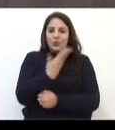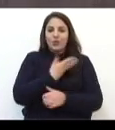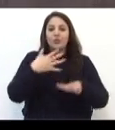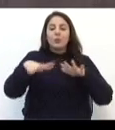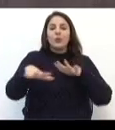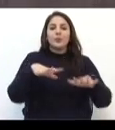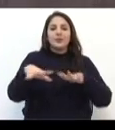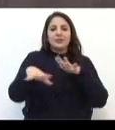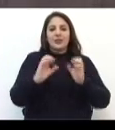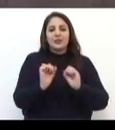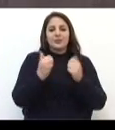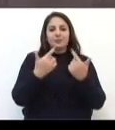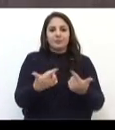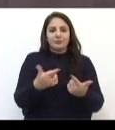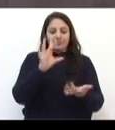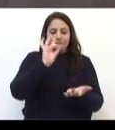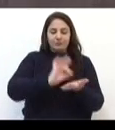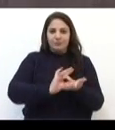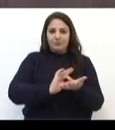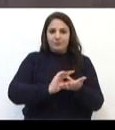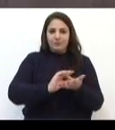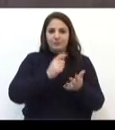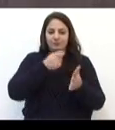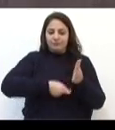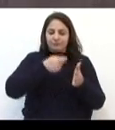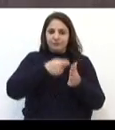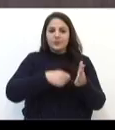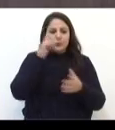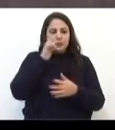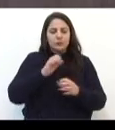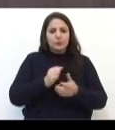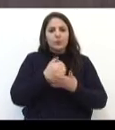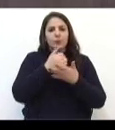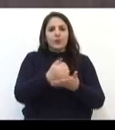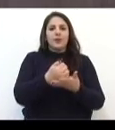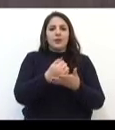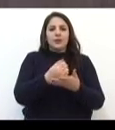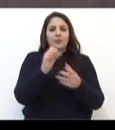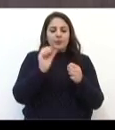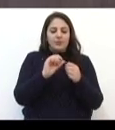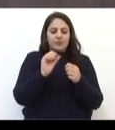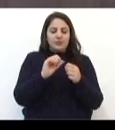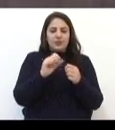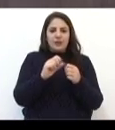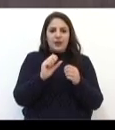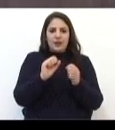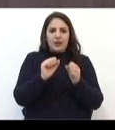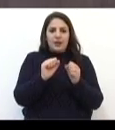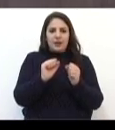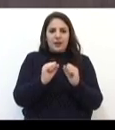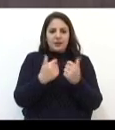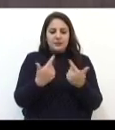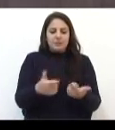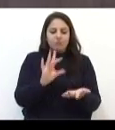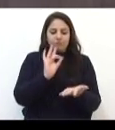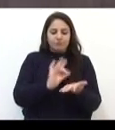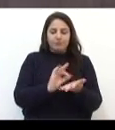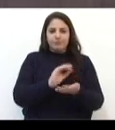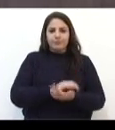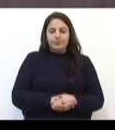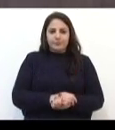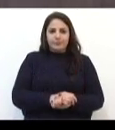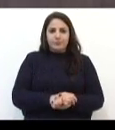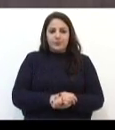para promover ações afirmativas, que seja aprovada para a promoção dessas ações